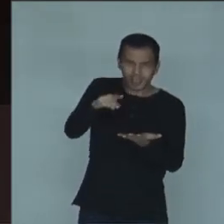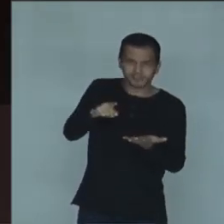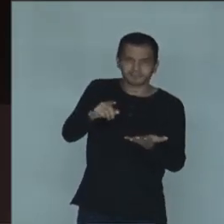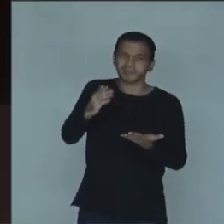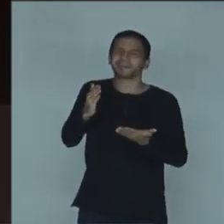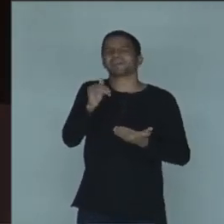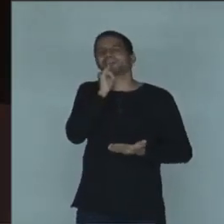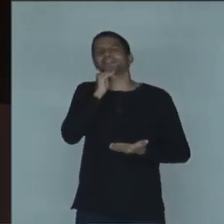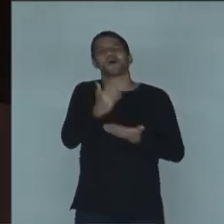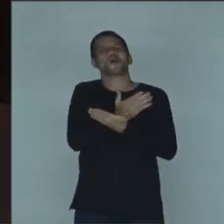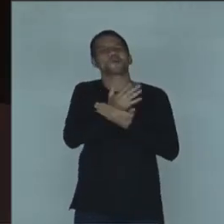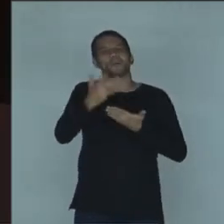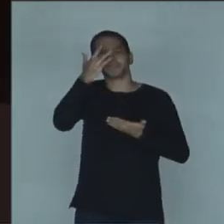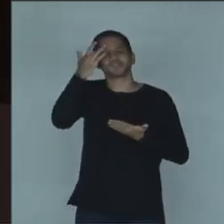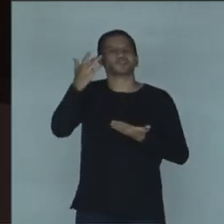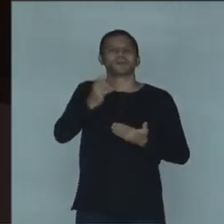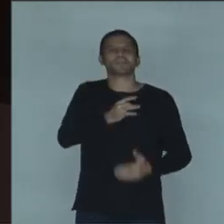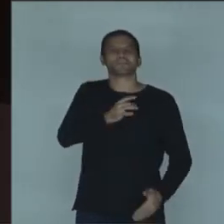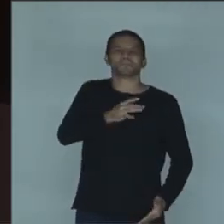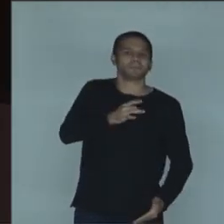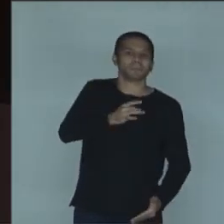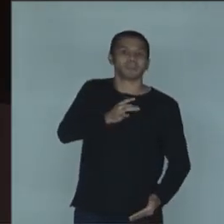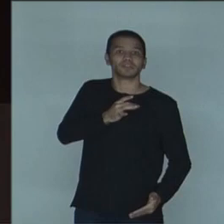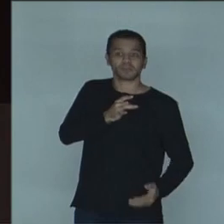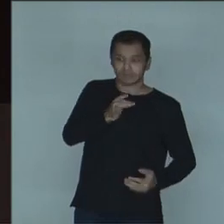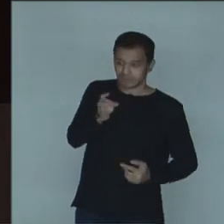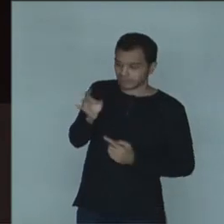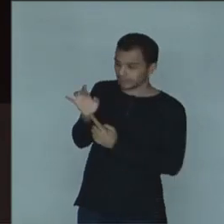pessoas têm medo de mostrar seus medos